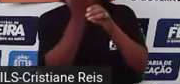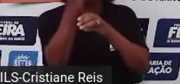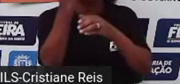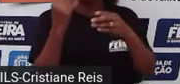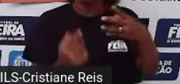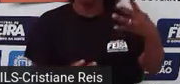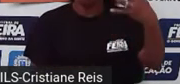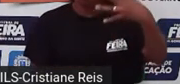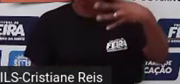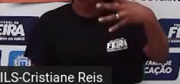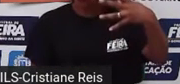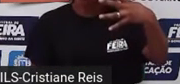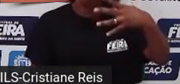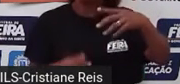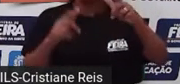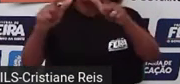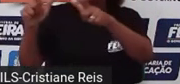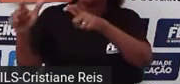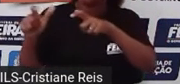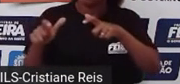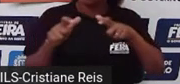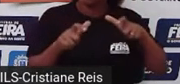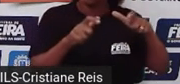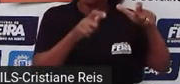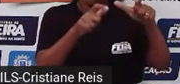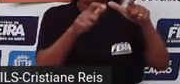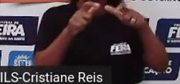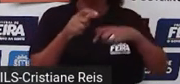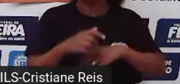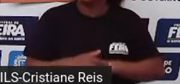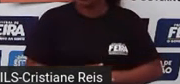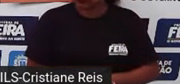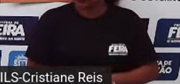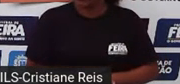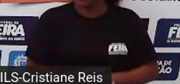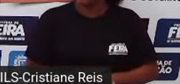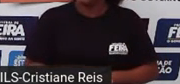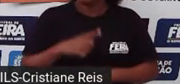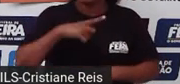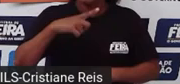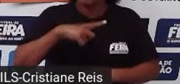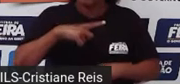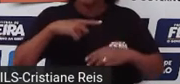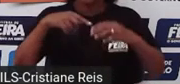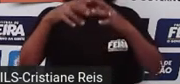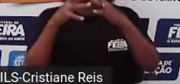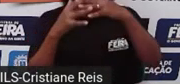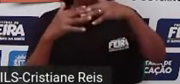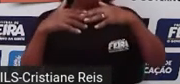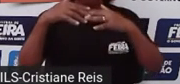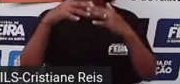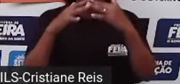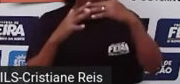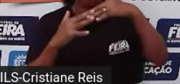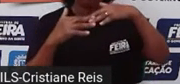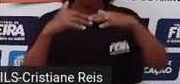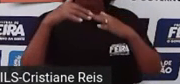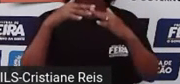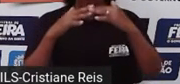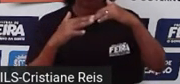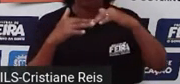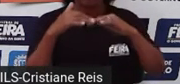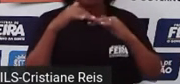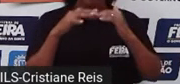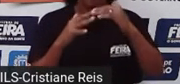uma área de grande estabilidade aqui na própria Cordilheira do Himalaia uma galera a gente pega essa movimentação dessas